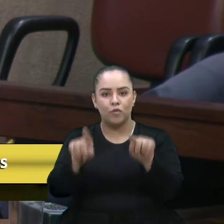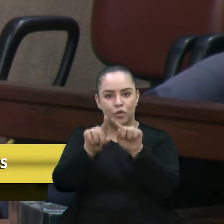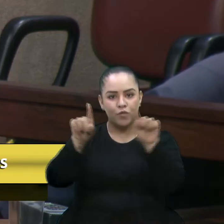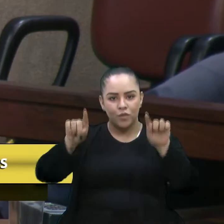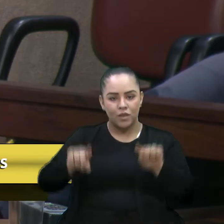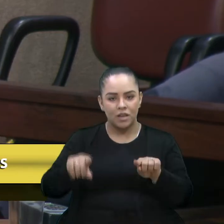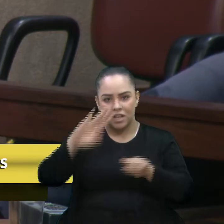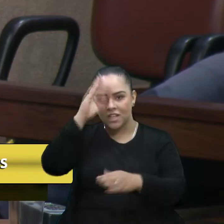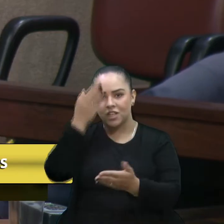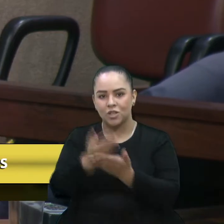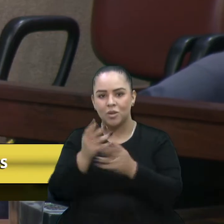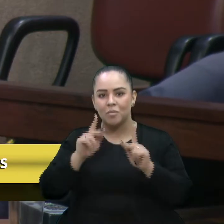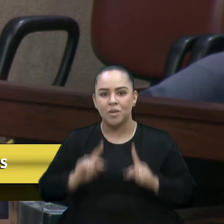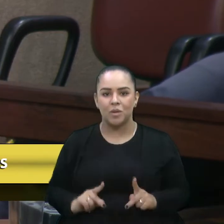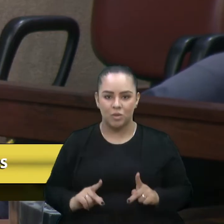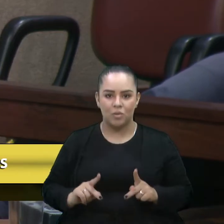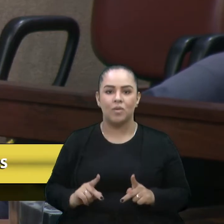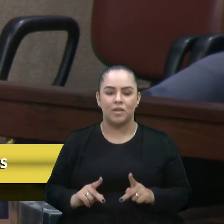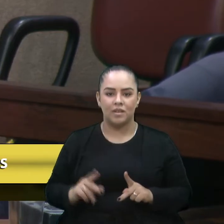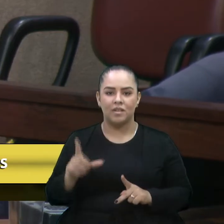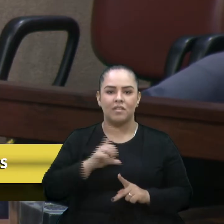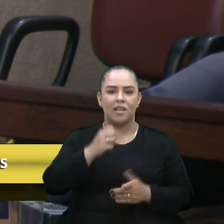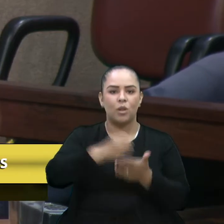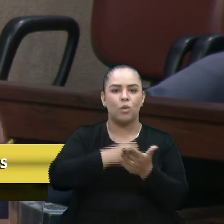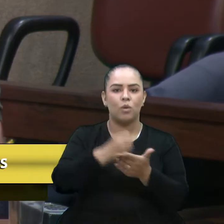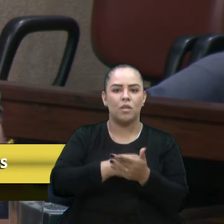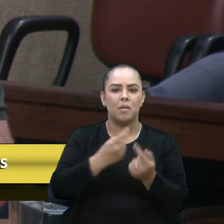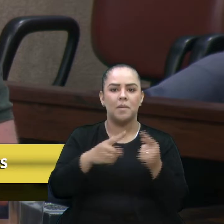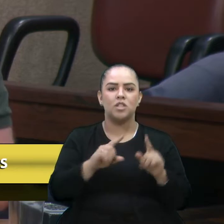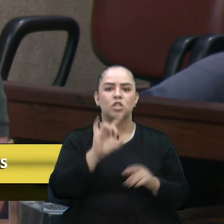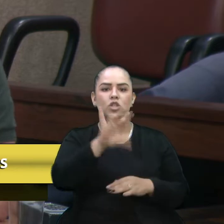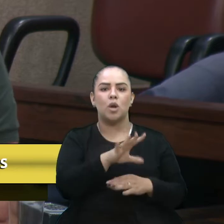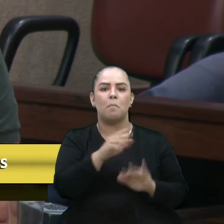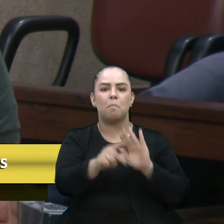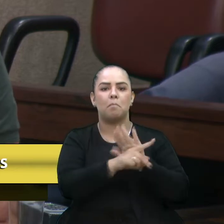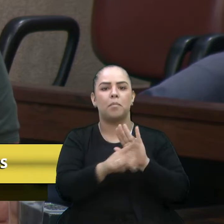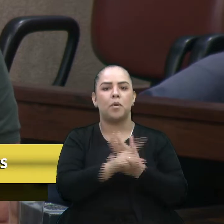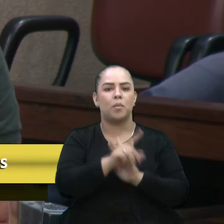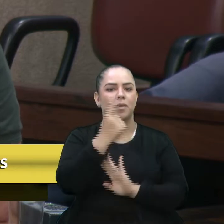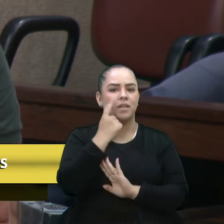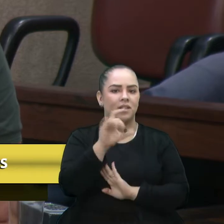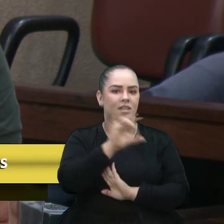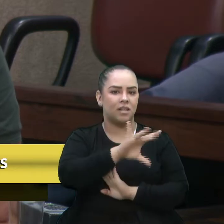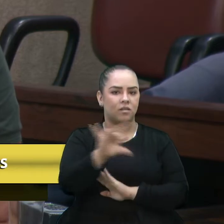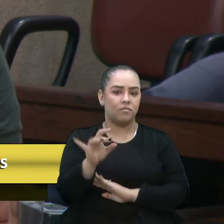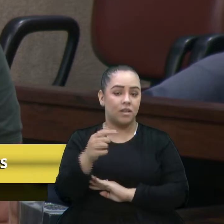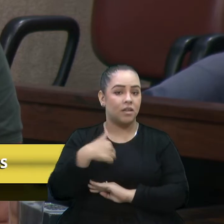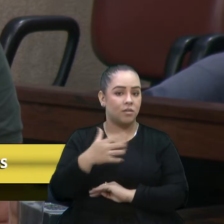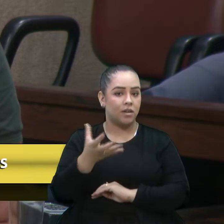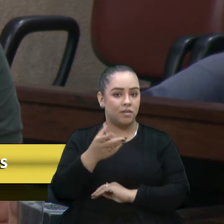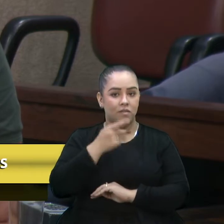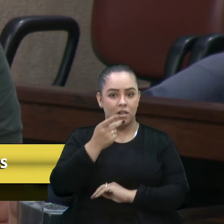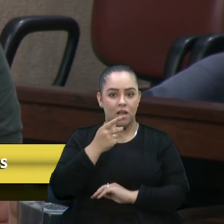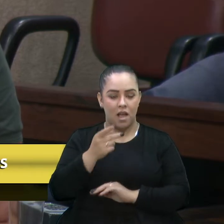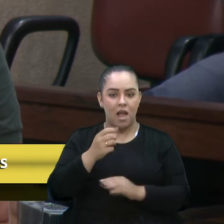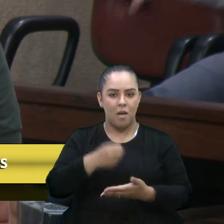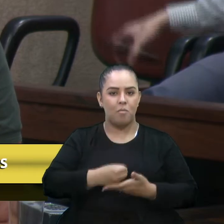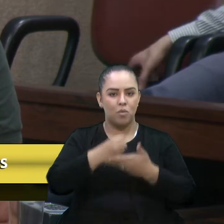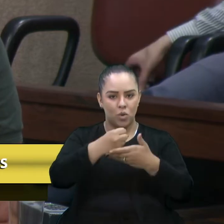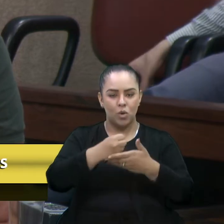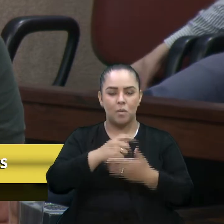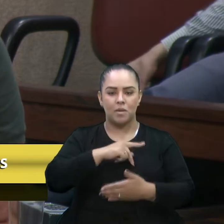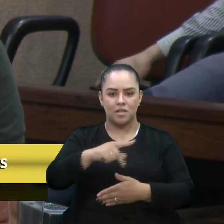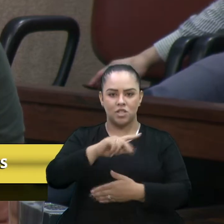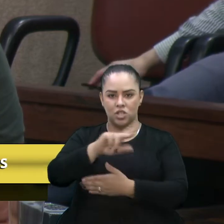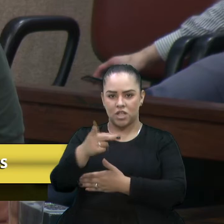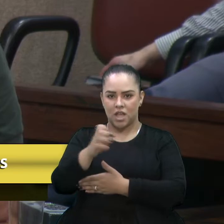acreditam em pessoas que dizem defendê-los, mas que na realidade só defendem seus próprios interesses. Então eu queria aqui reforçar o meu apoio à presidente Ellen. Se